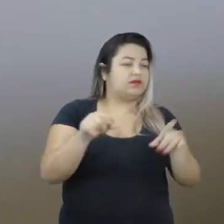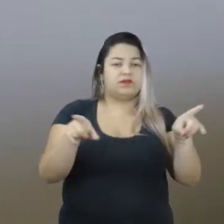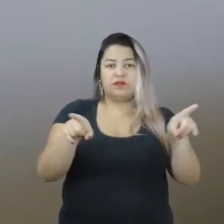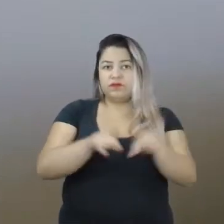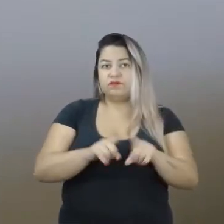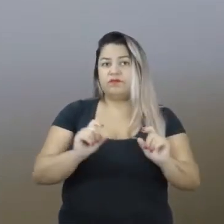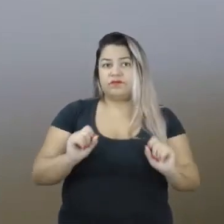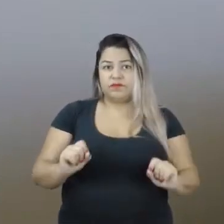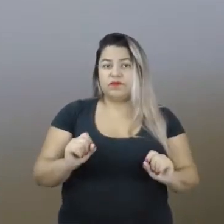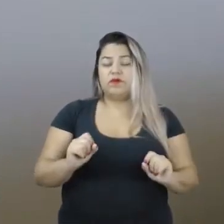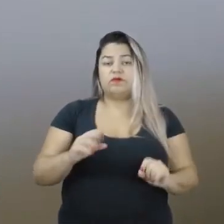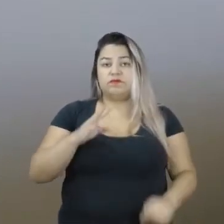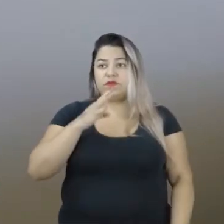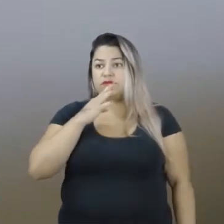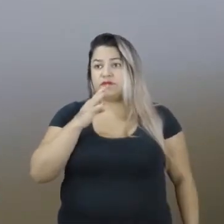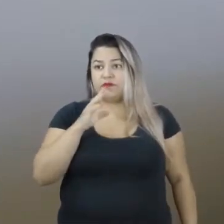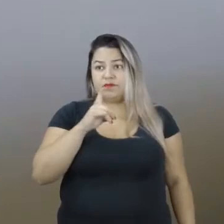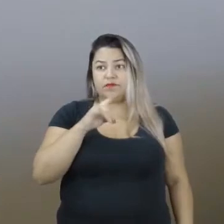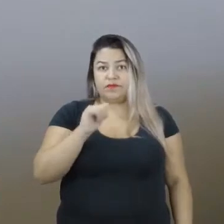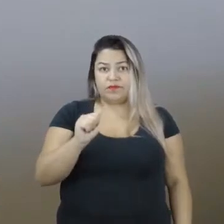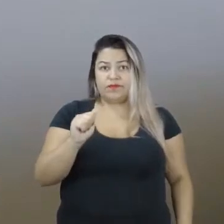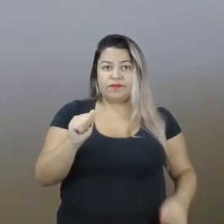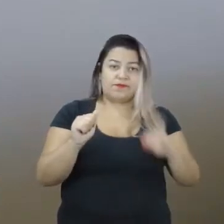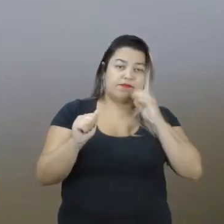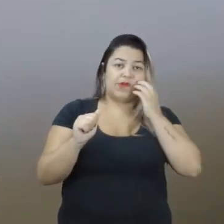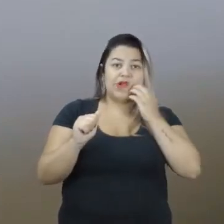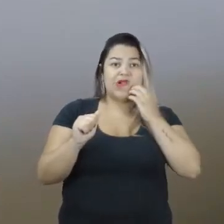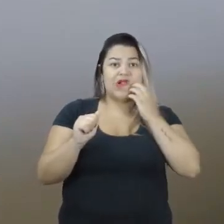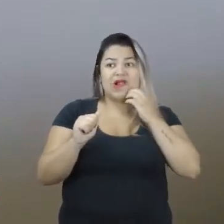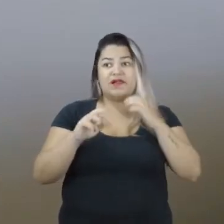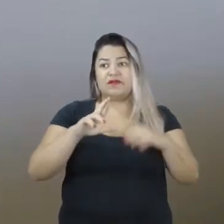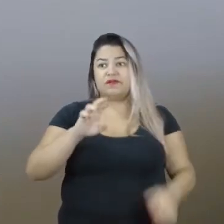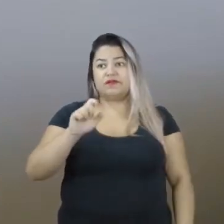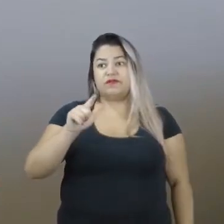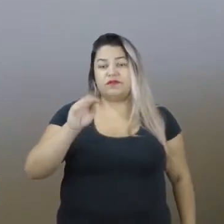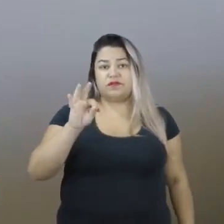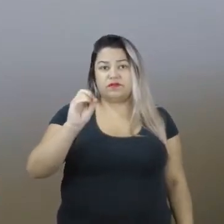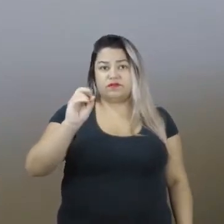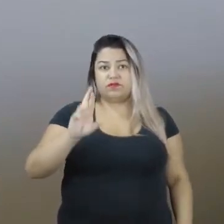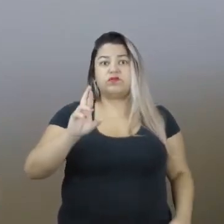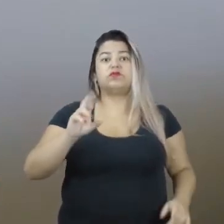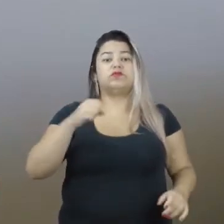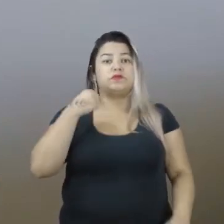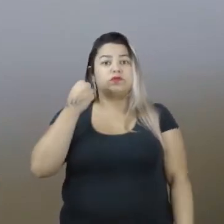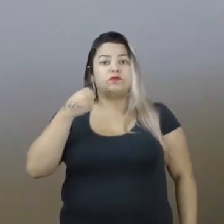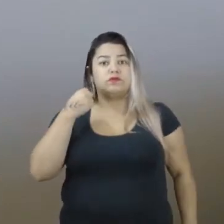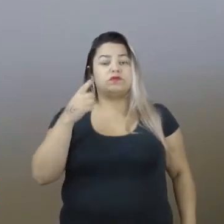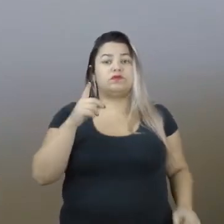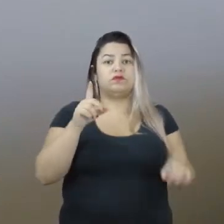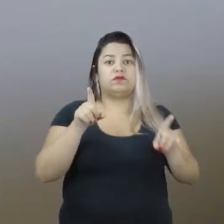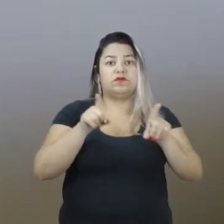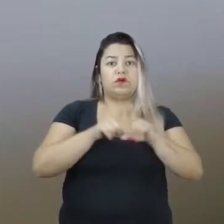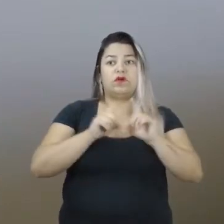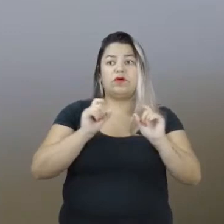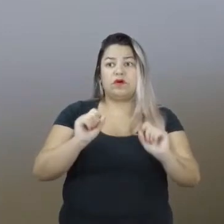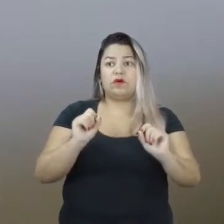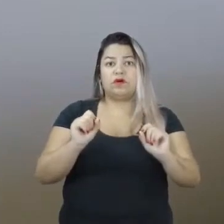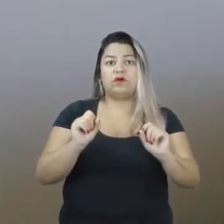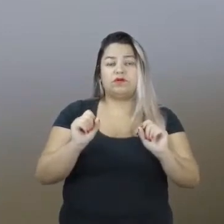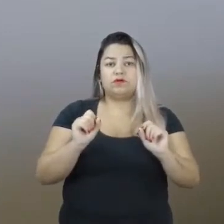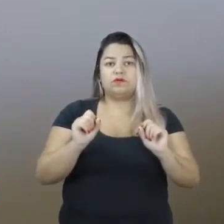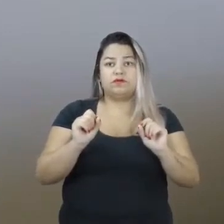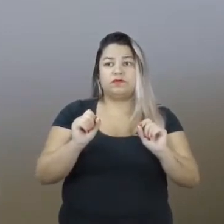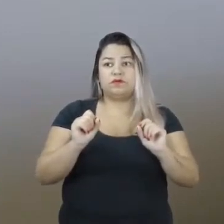dela, e reconheço aqui, foi tia Elon, e eu fui relator aqui no Senado. Coleta de informação relativa